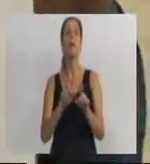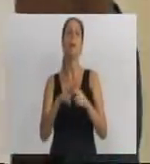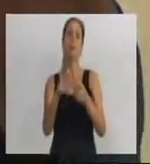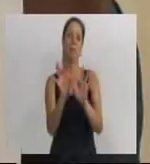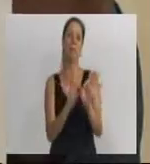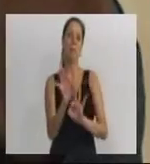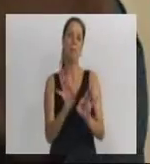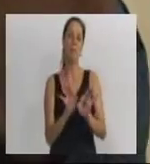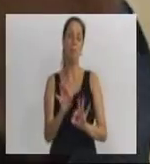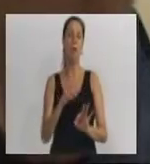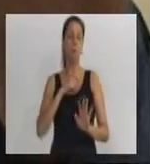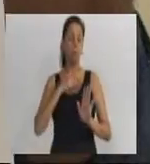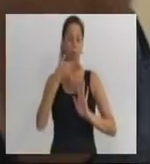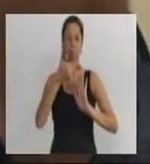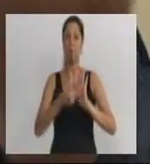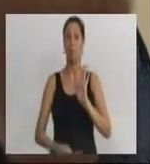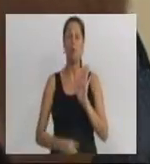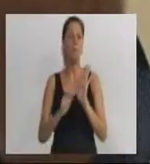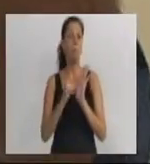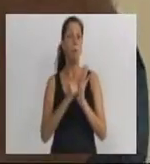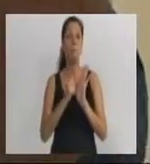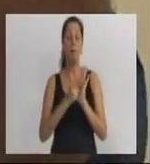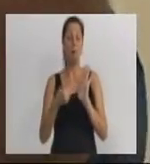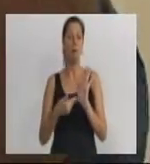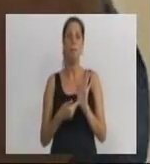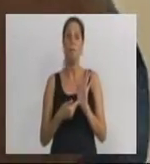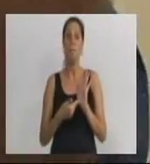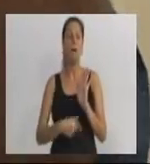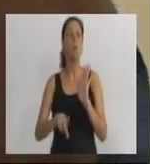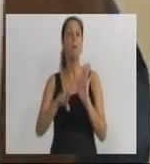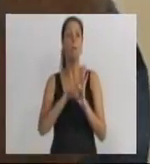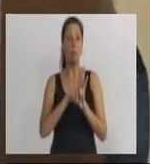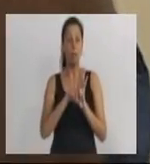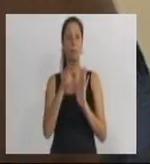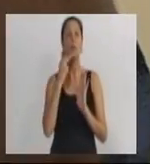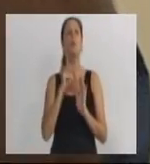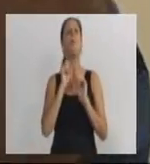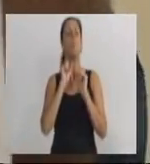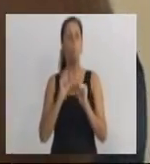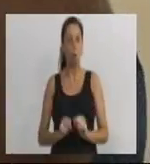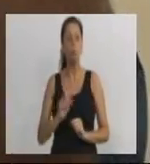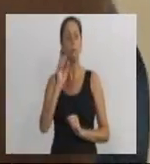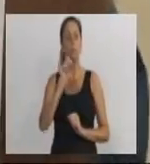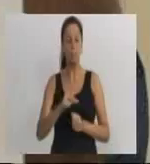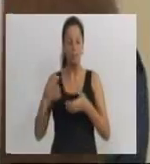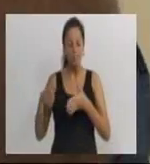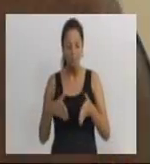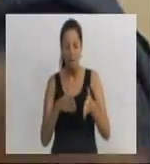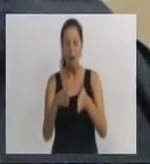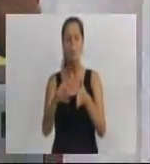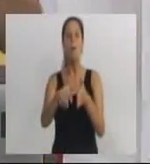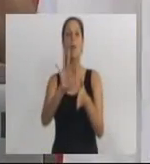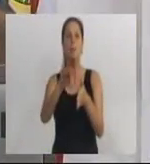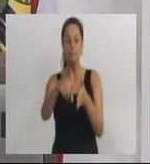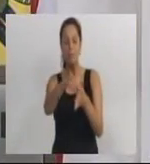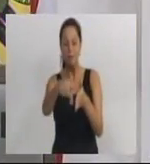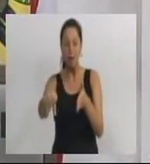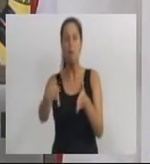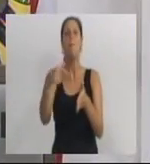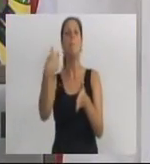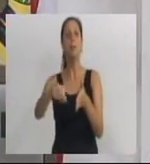Enzi, está aqui, ó, Reynold Gutz tem lei aqui para você poder executar aquele serviço. Então, faça favor de atender a lei.